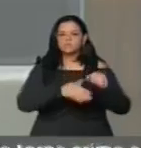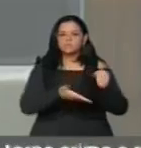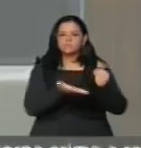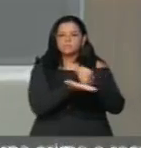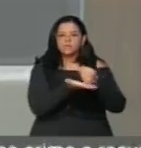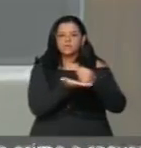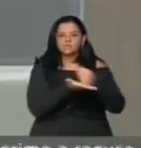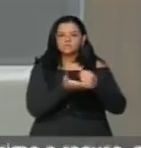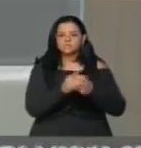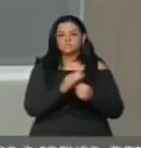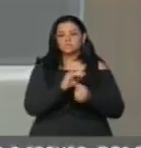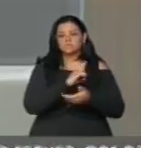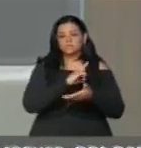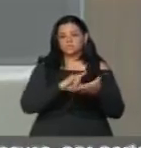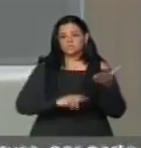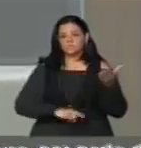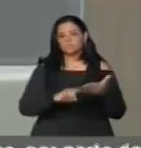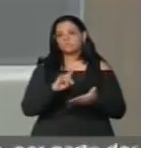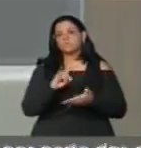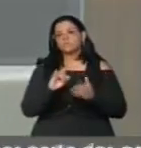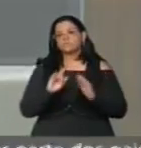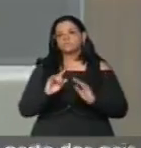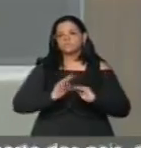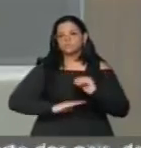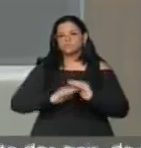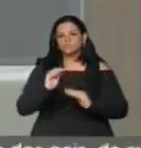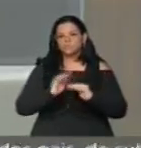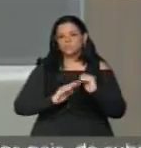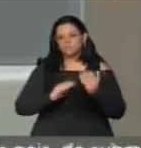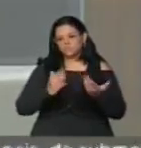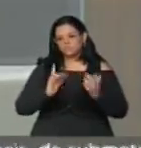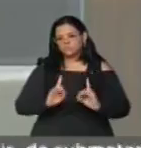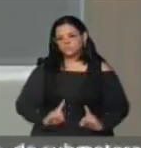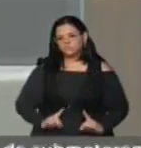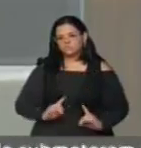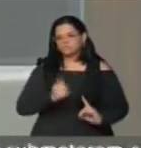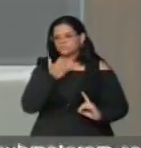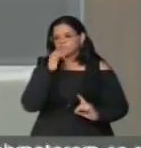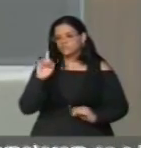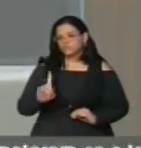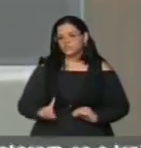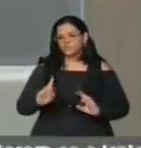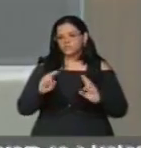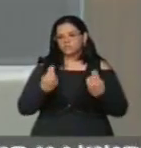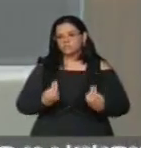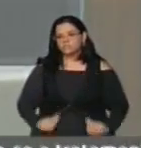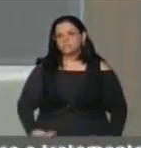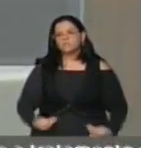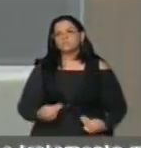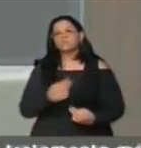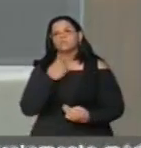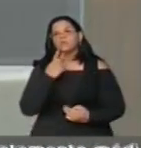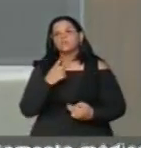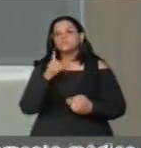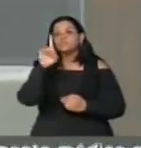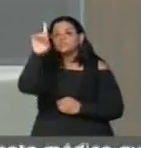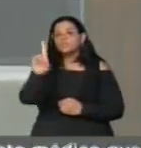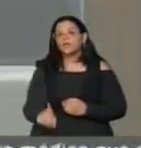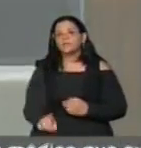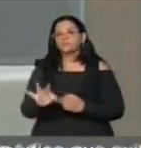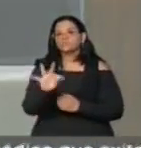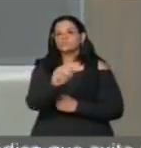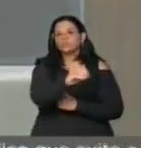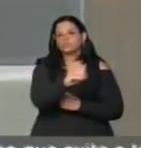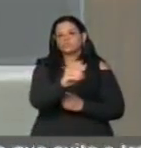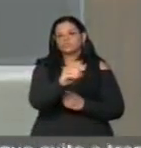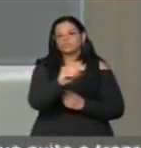Humanos estabelece que toda pessoa tem direito à educação. Conforme pesquisa da Unesco, a educação é